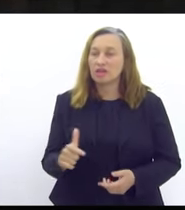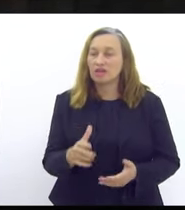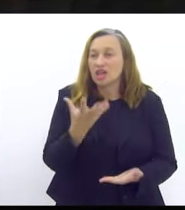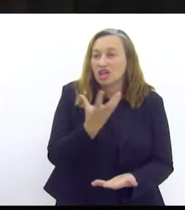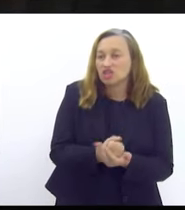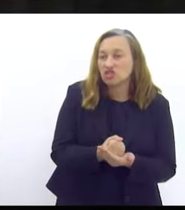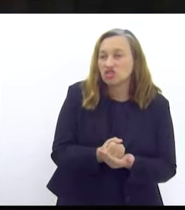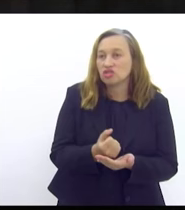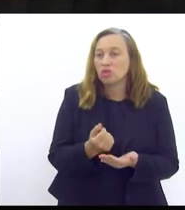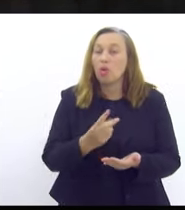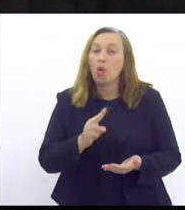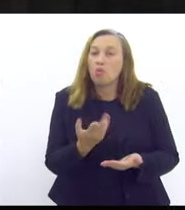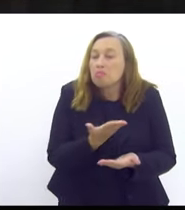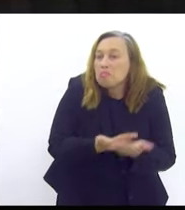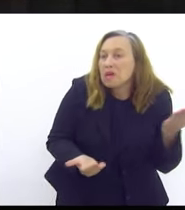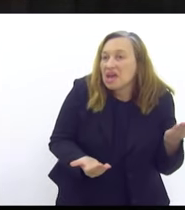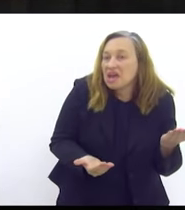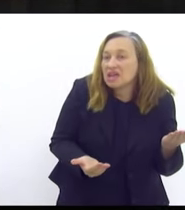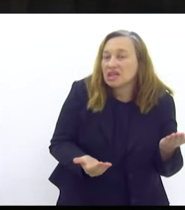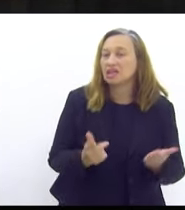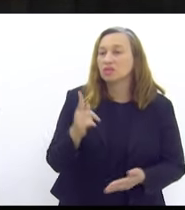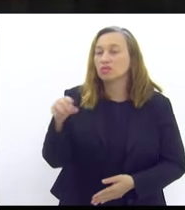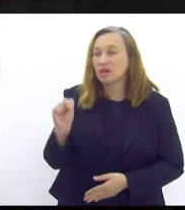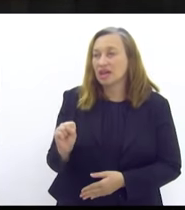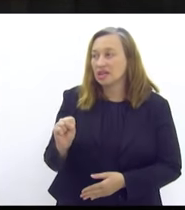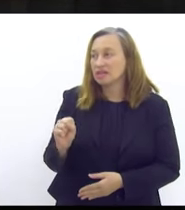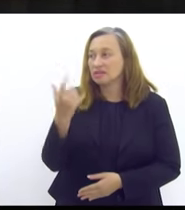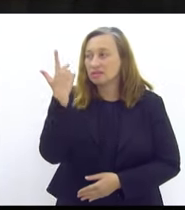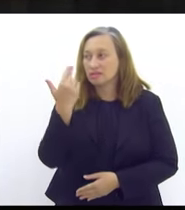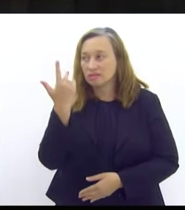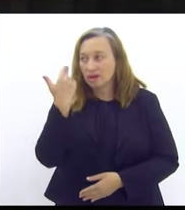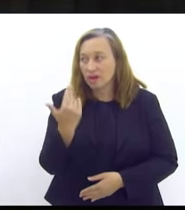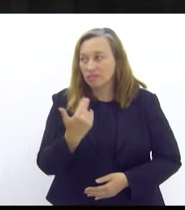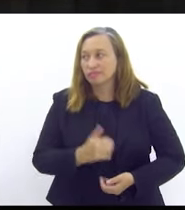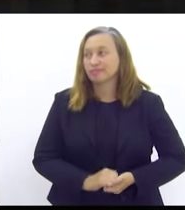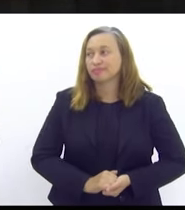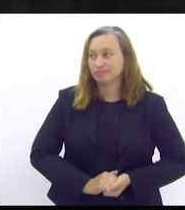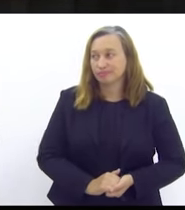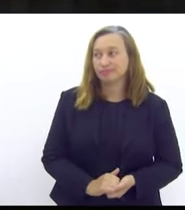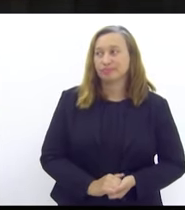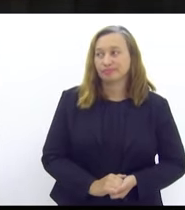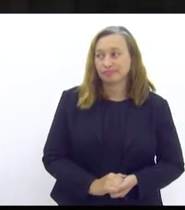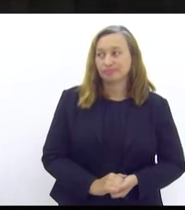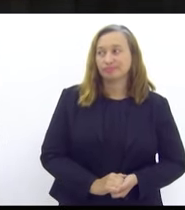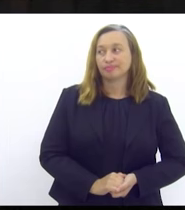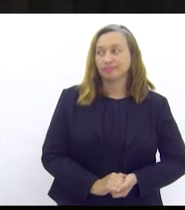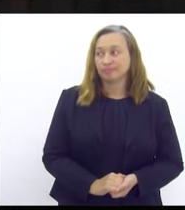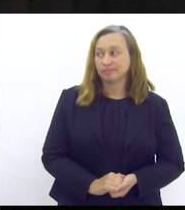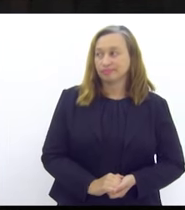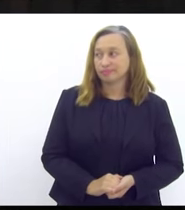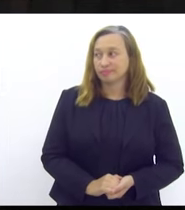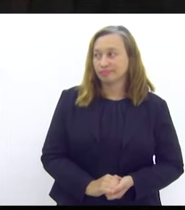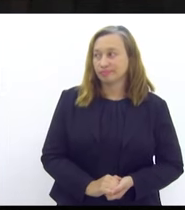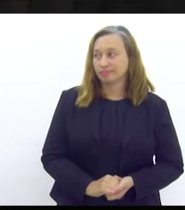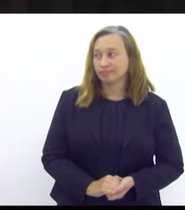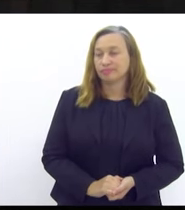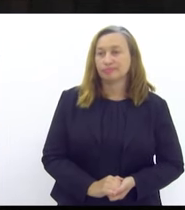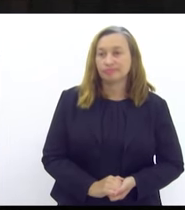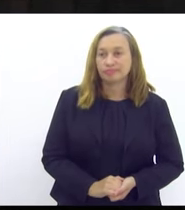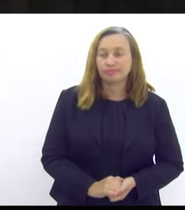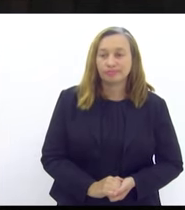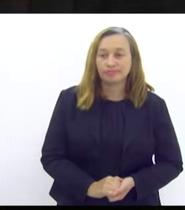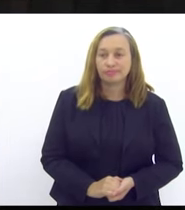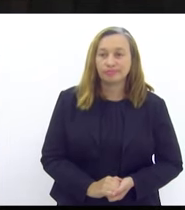perda extraordinária do gás natural no ano anterior, independente de autorização e convalidação,